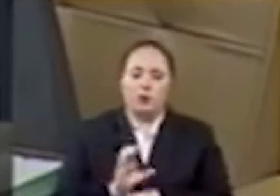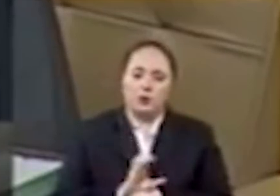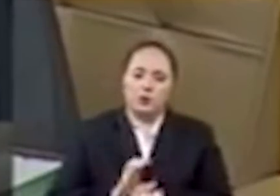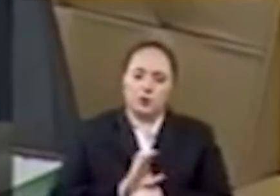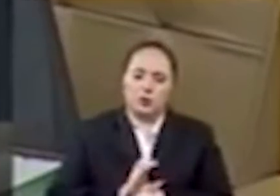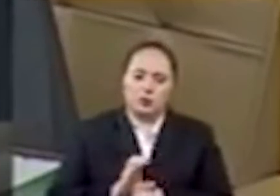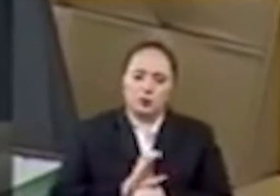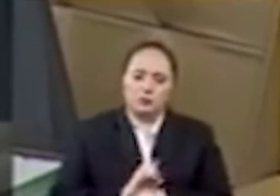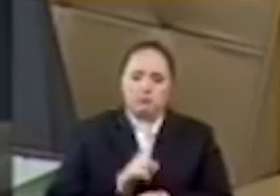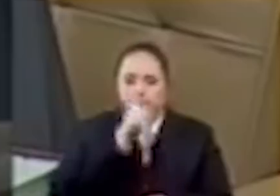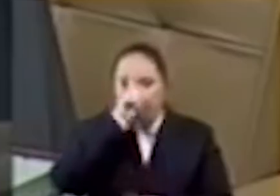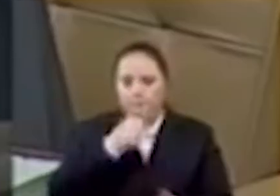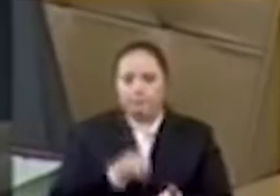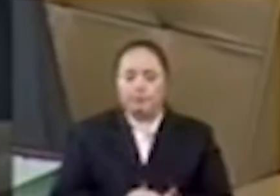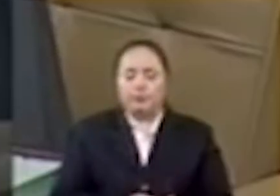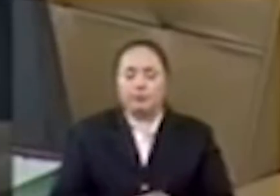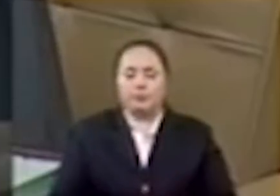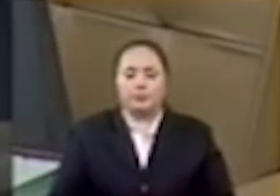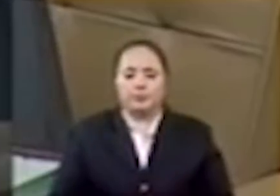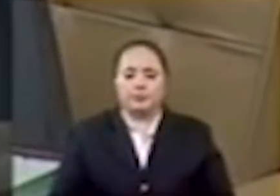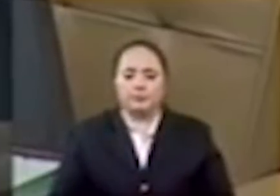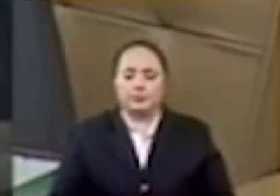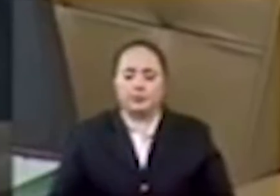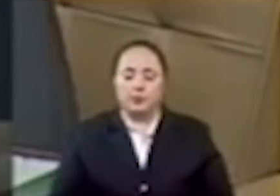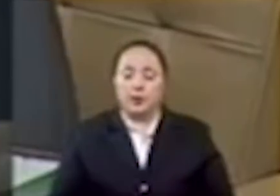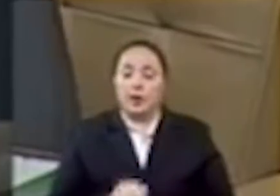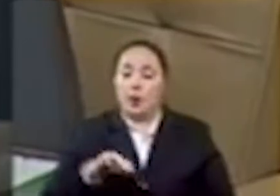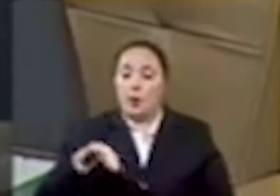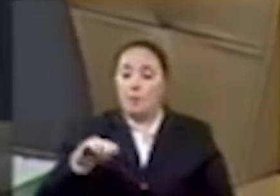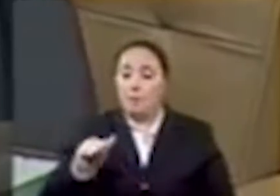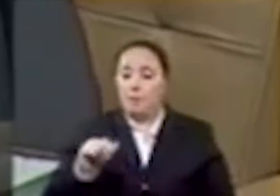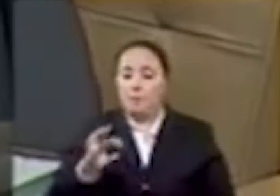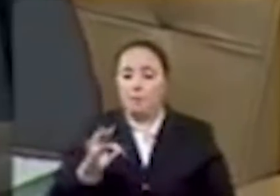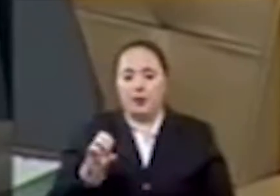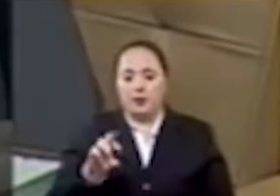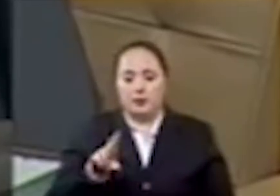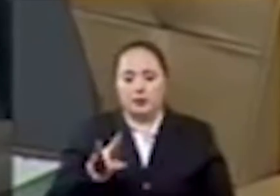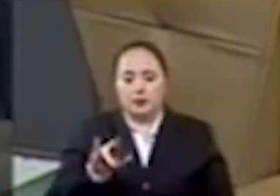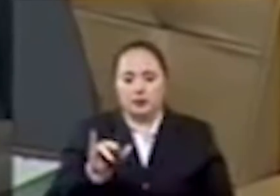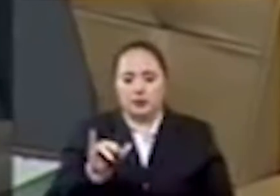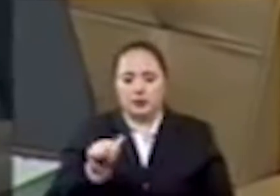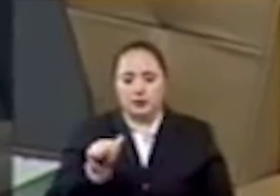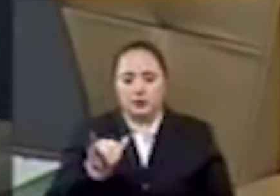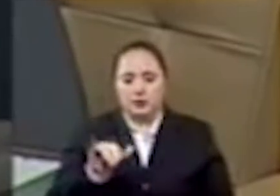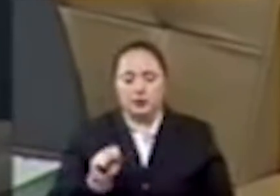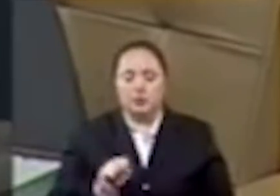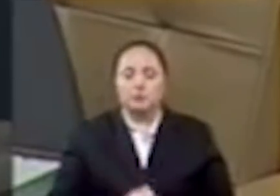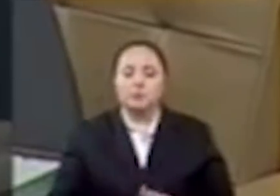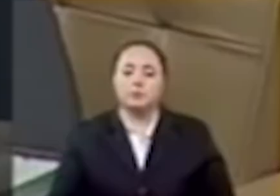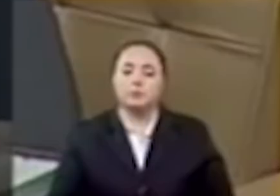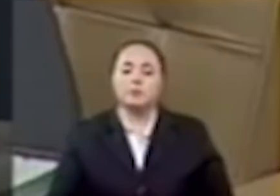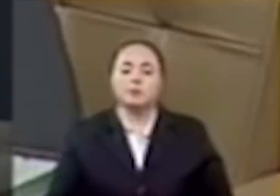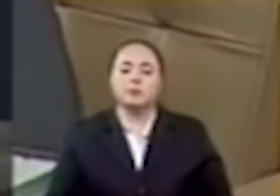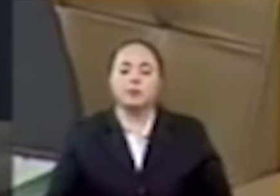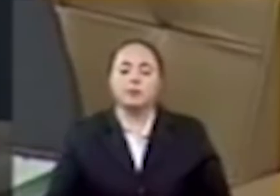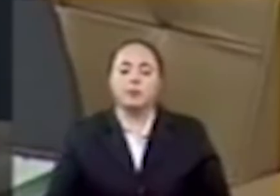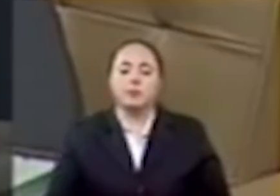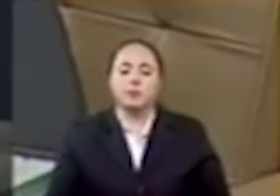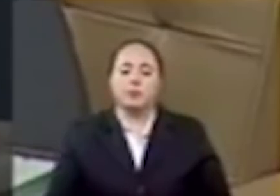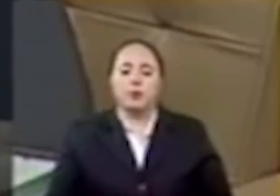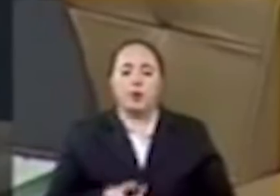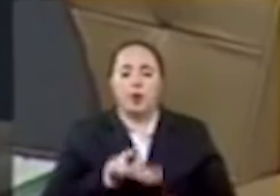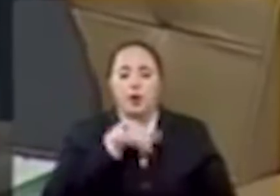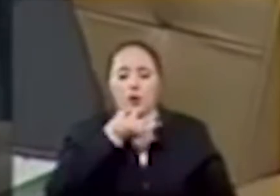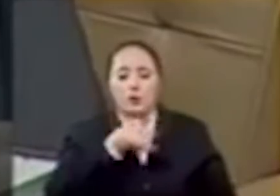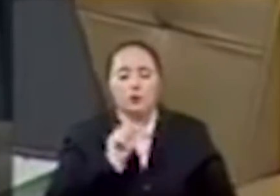Constituição impuser, perdão, materiais que a Constituição impuser. Assinalo que o argumentado acerca dos